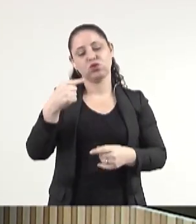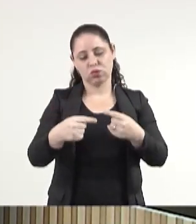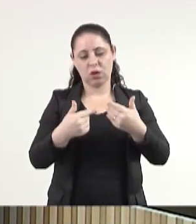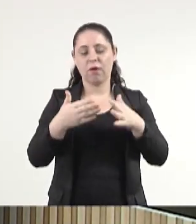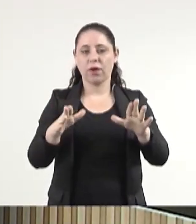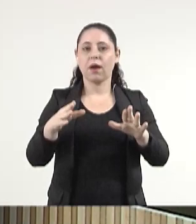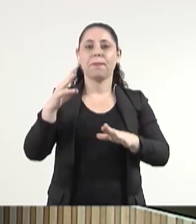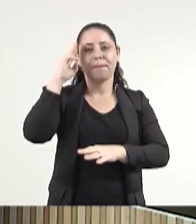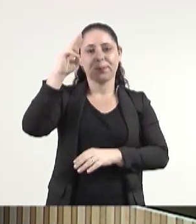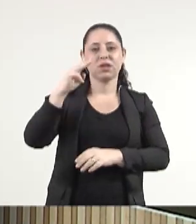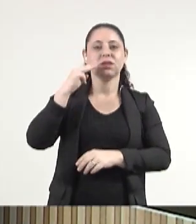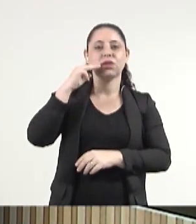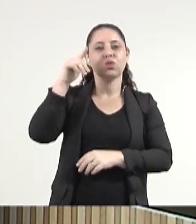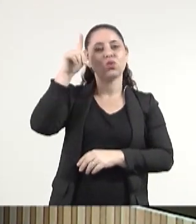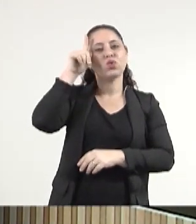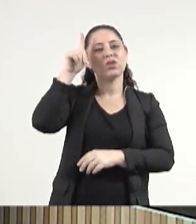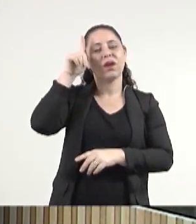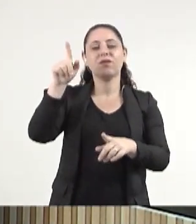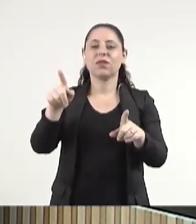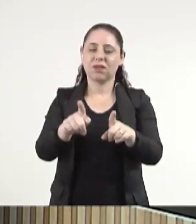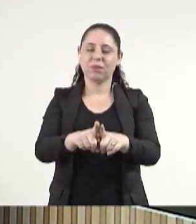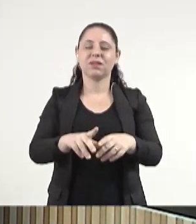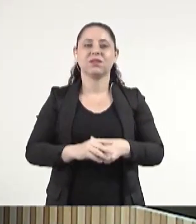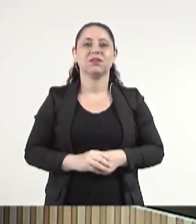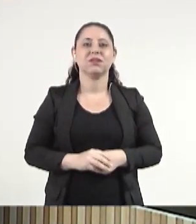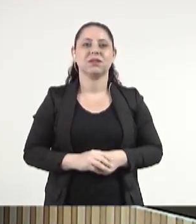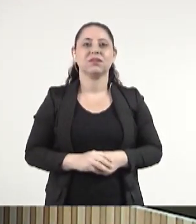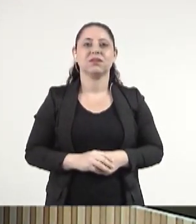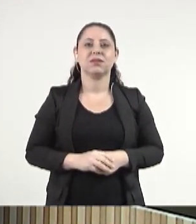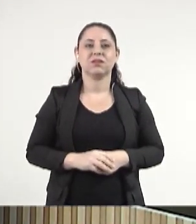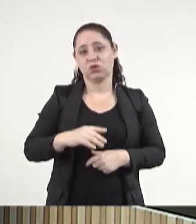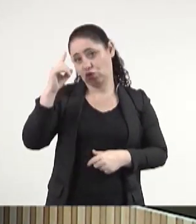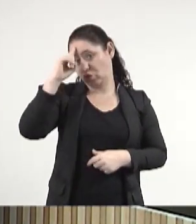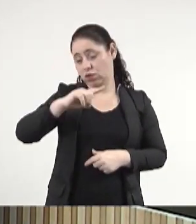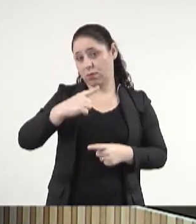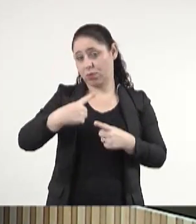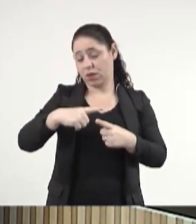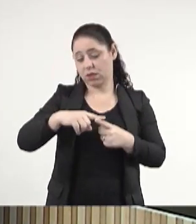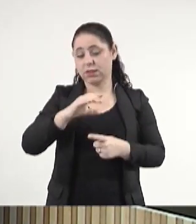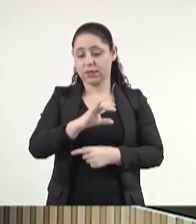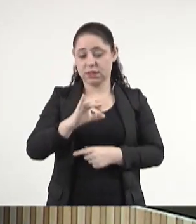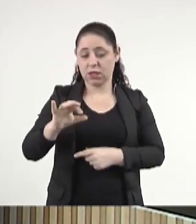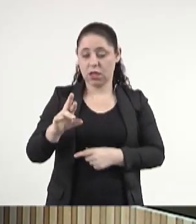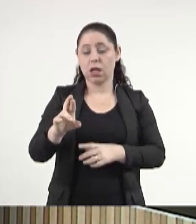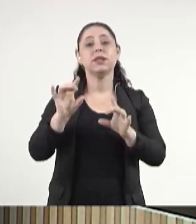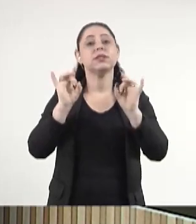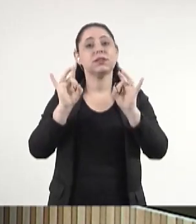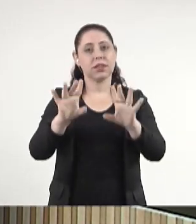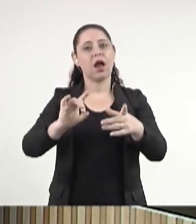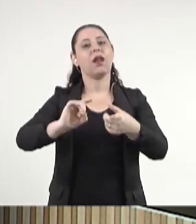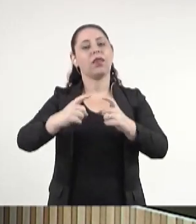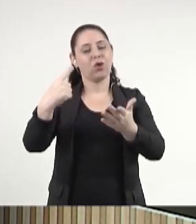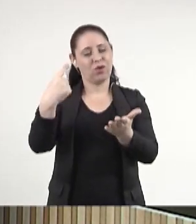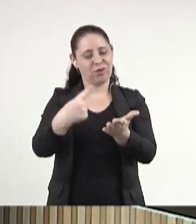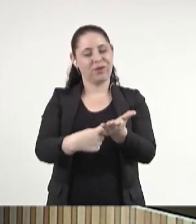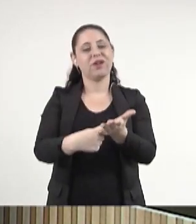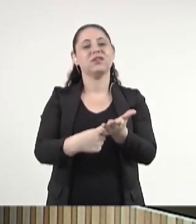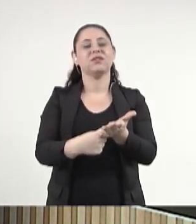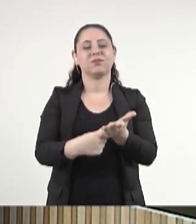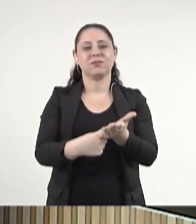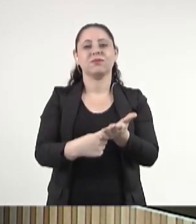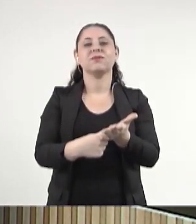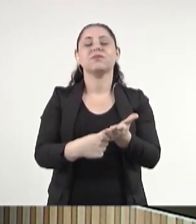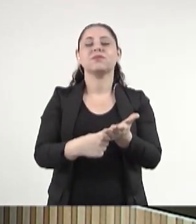ao vivo com a Maritê Kogo e o Gustavo Fax. Isso porque é dia de reunião ordinária da Comissão de Constituição,